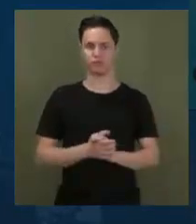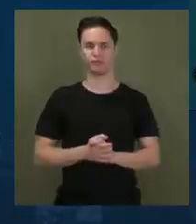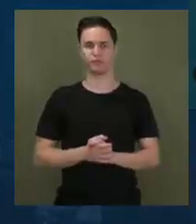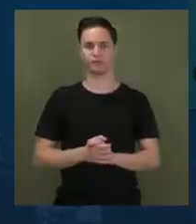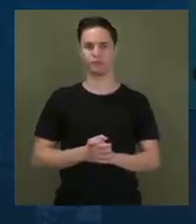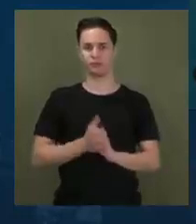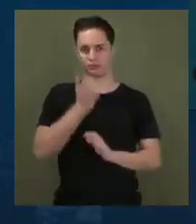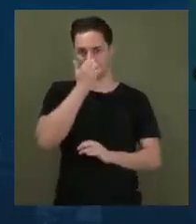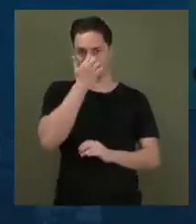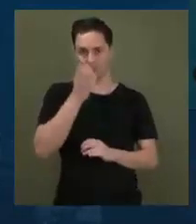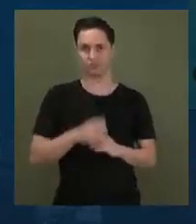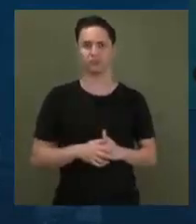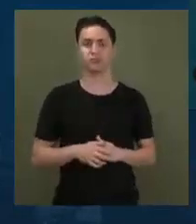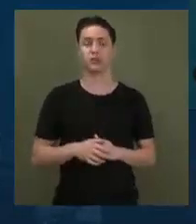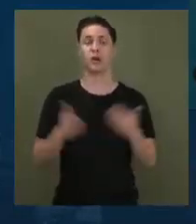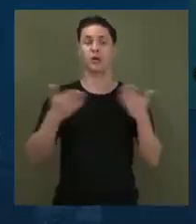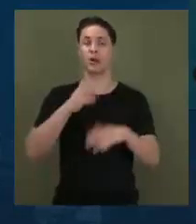Aqui, respondendo a pergunta